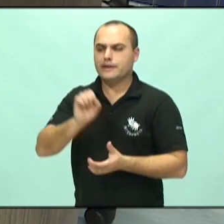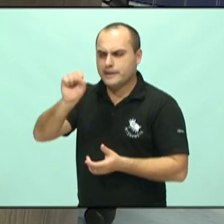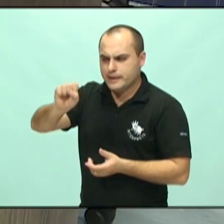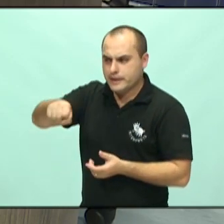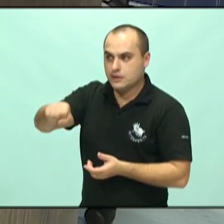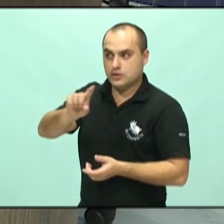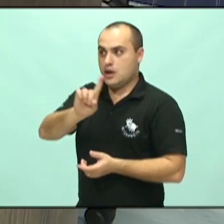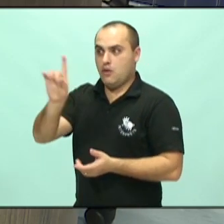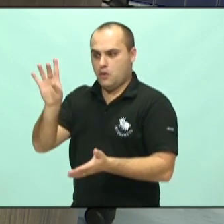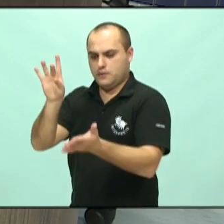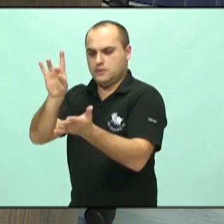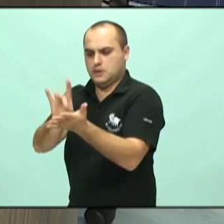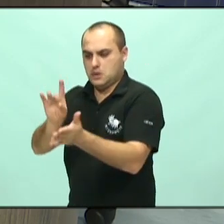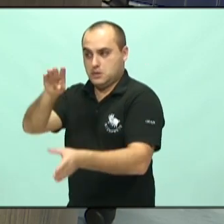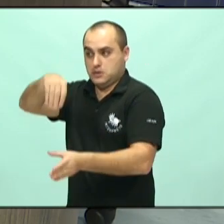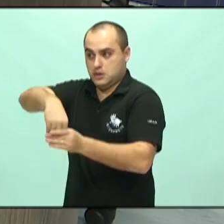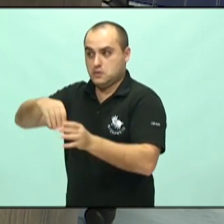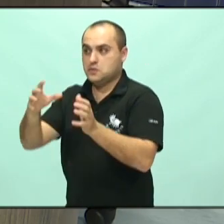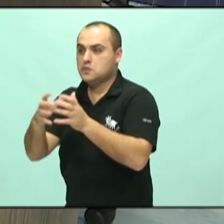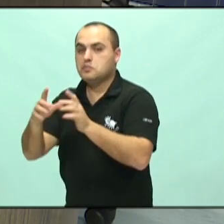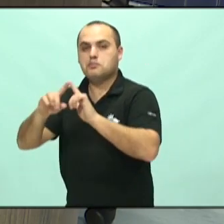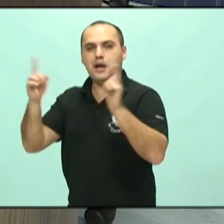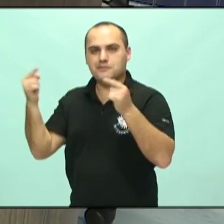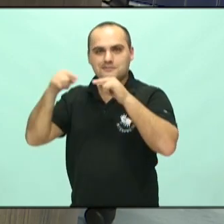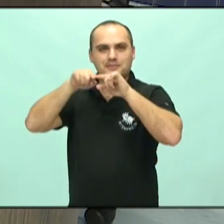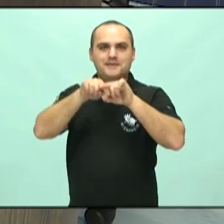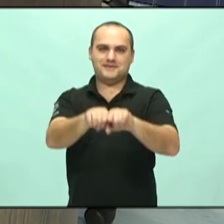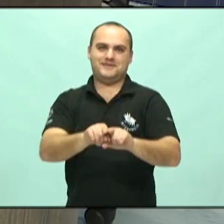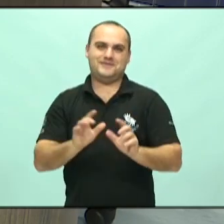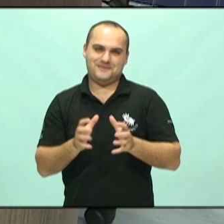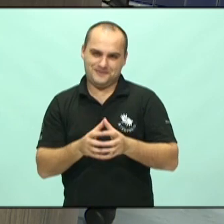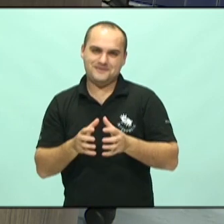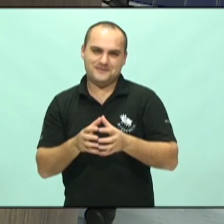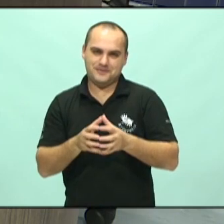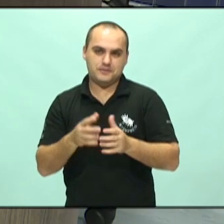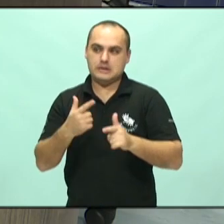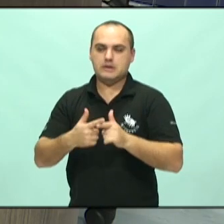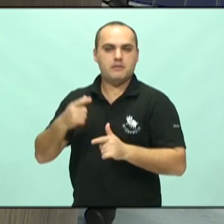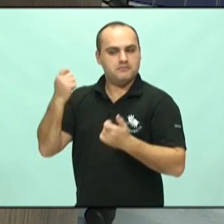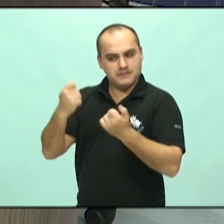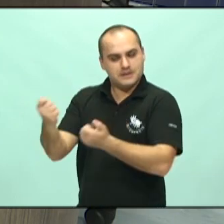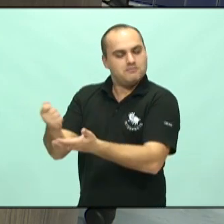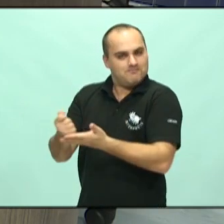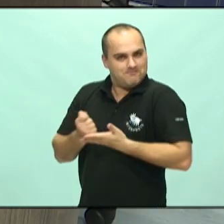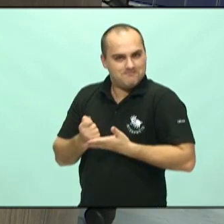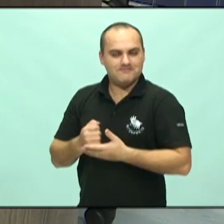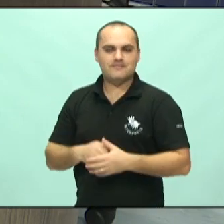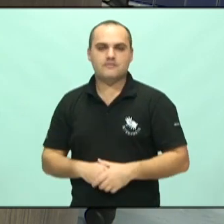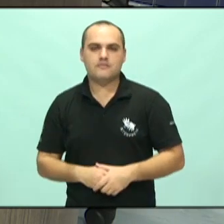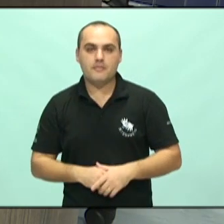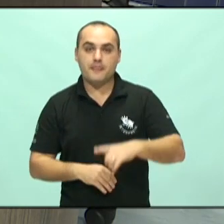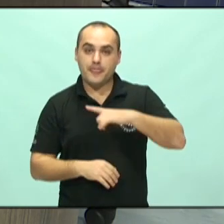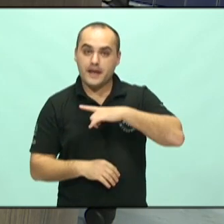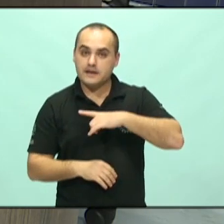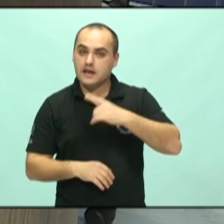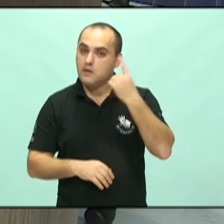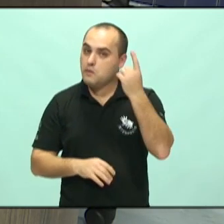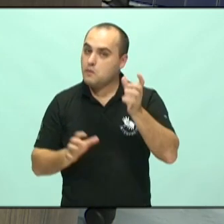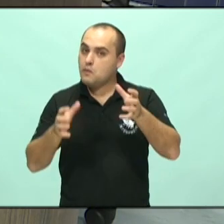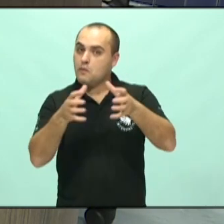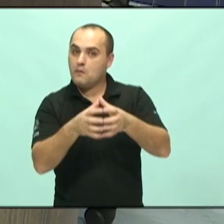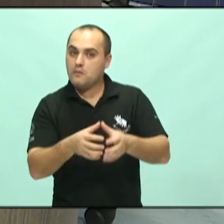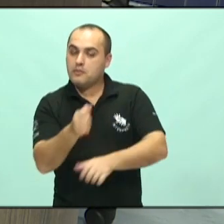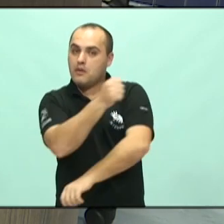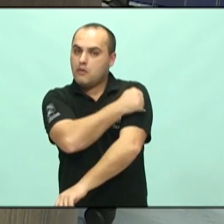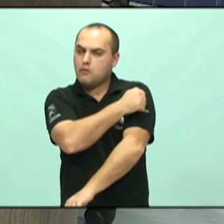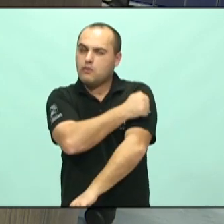oficialmente dentro do grupo, mas são os parceiros do grupo, né? Que sem eles a gente não teria como trabalhar. Então, assim, e nós temos também um grupo de alunos que